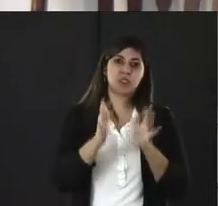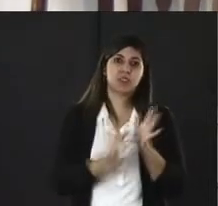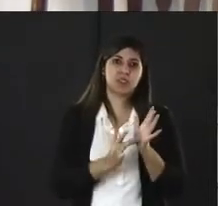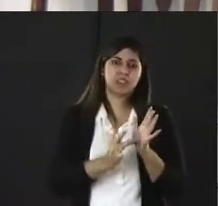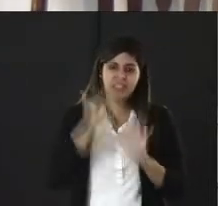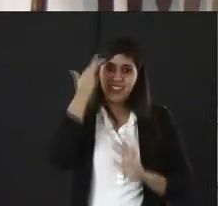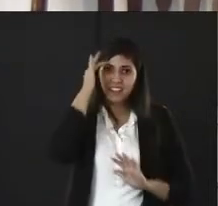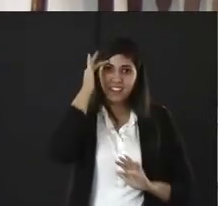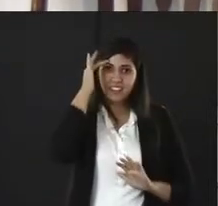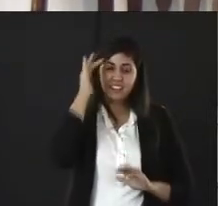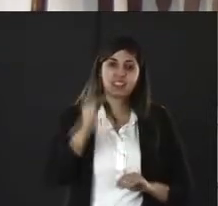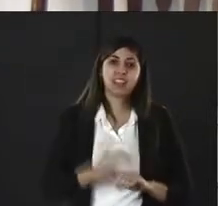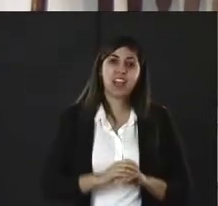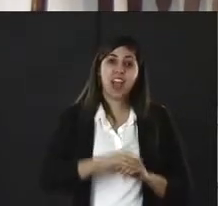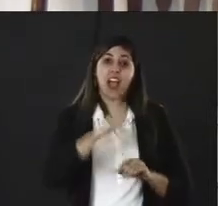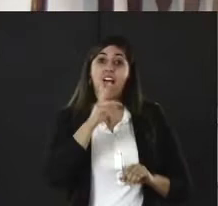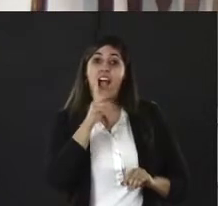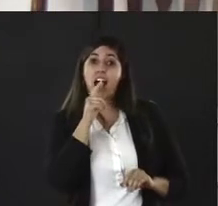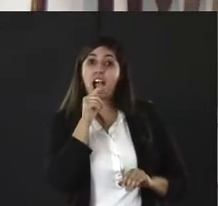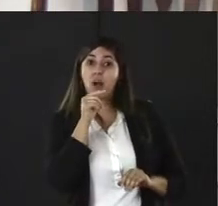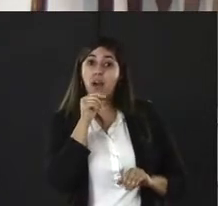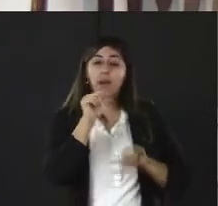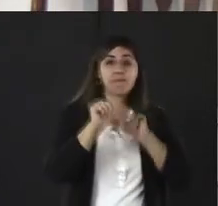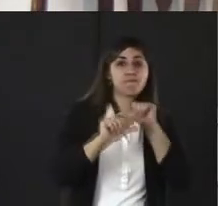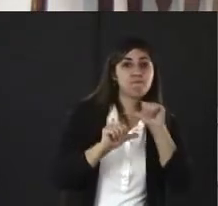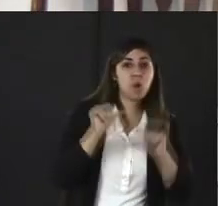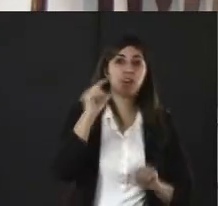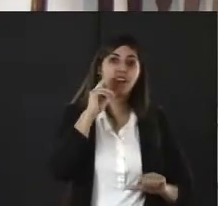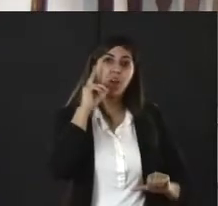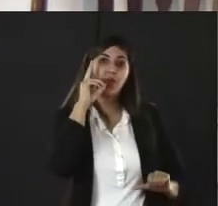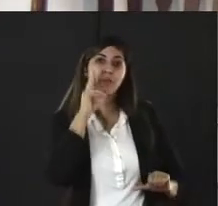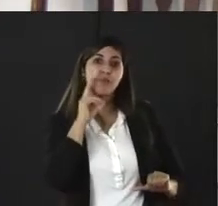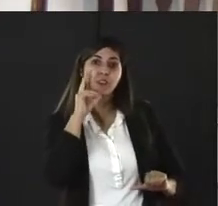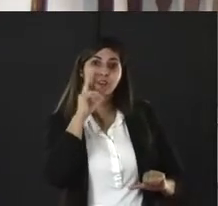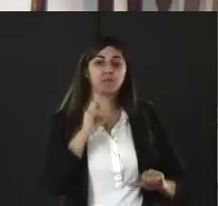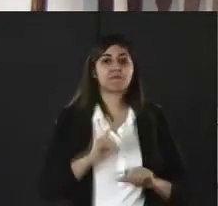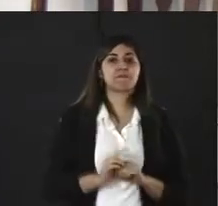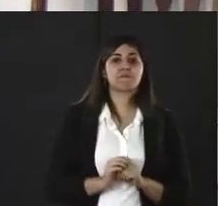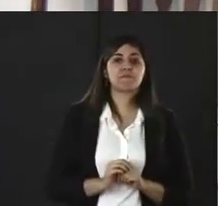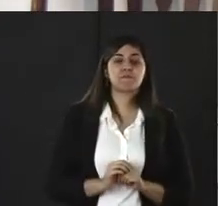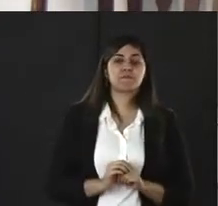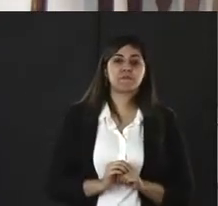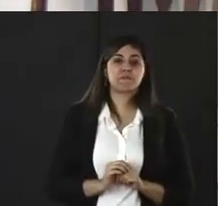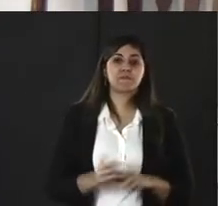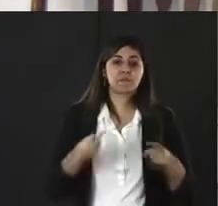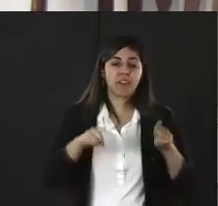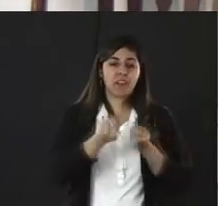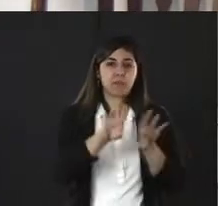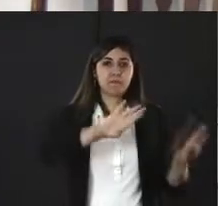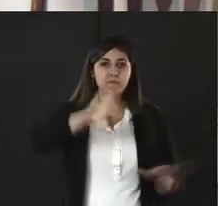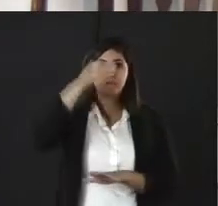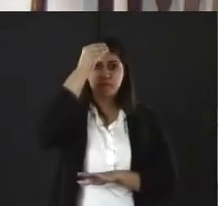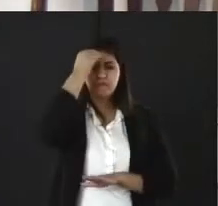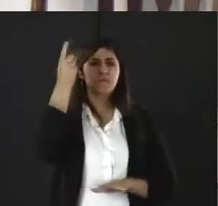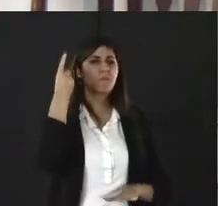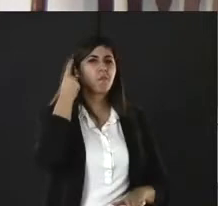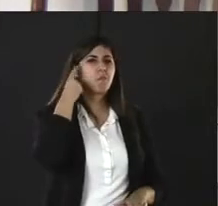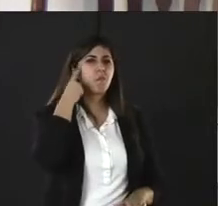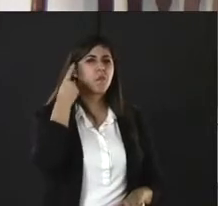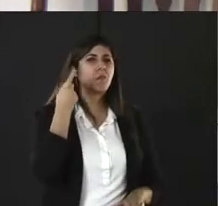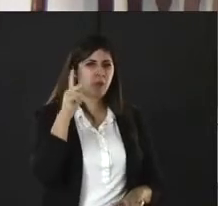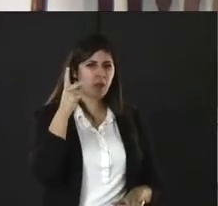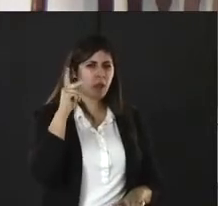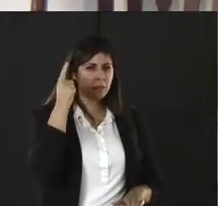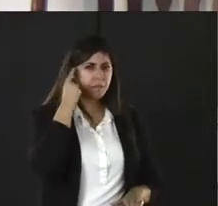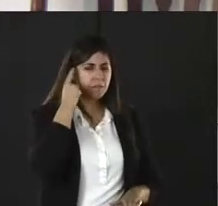e para que esta água fosse transformada em vinho então vamos pensar como funciona